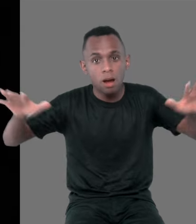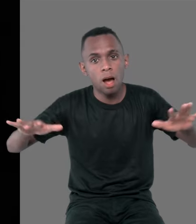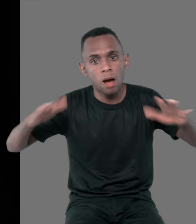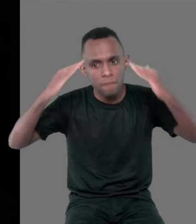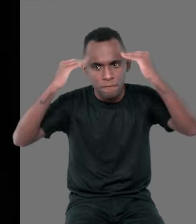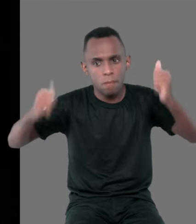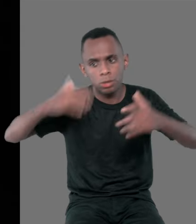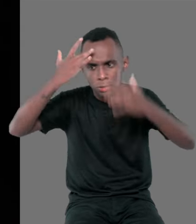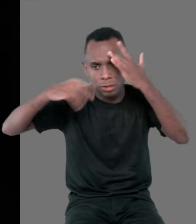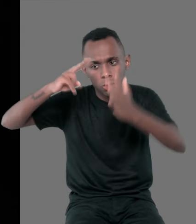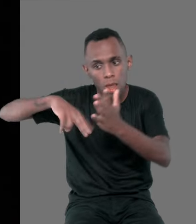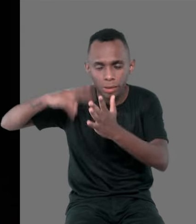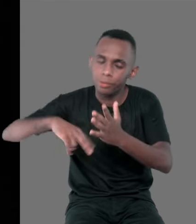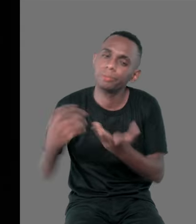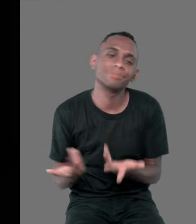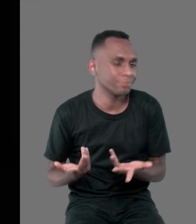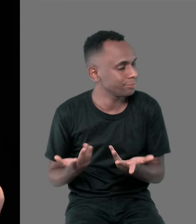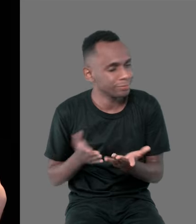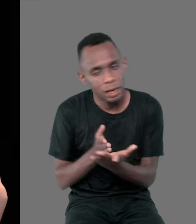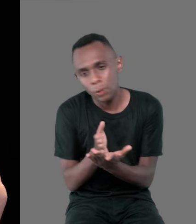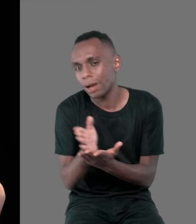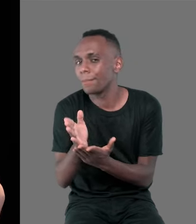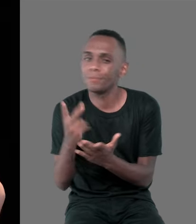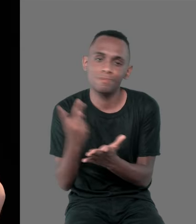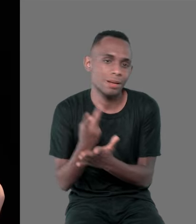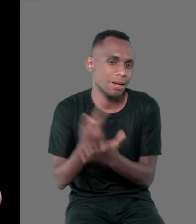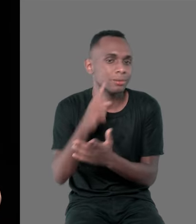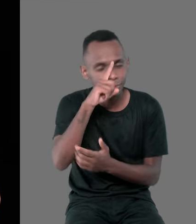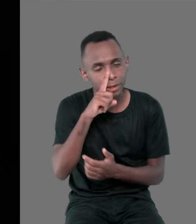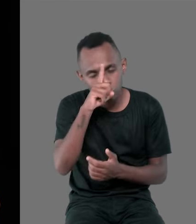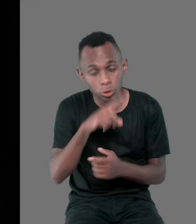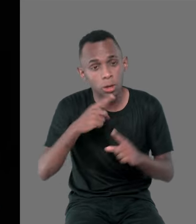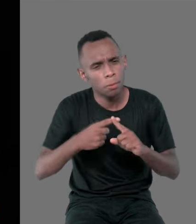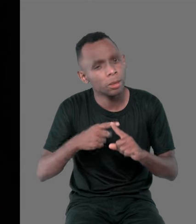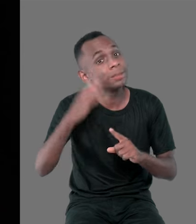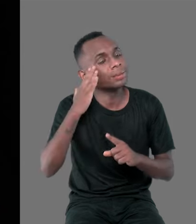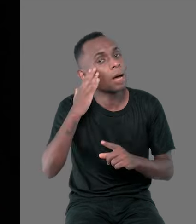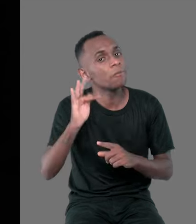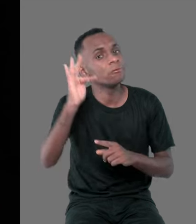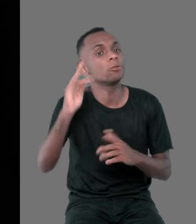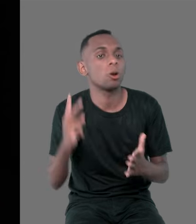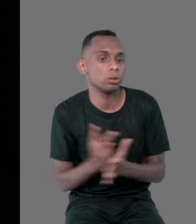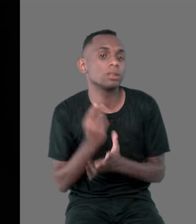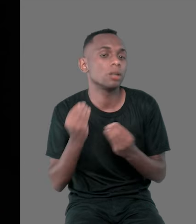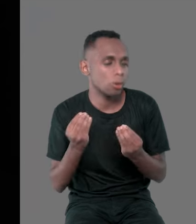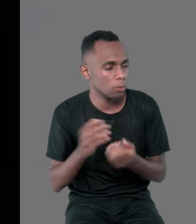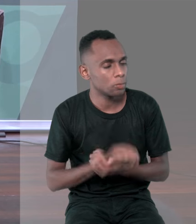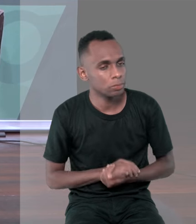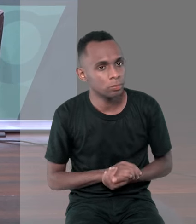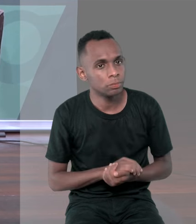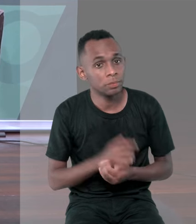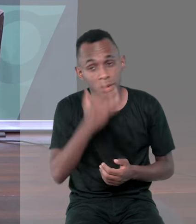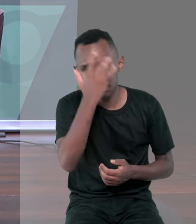ganhe mais leitores, aí a gente está entrando num lugar bastante perigoso, porque a gente sabe onde isso pode acabar, né?